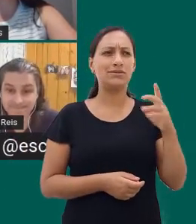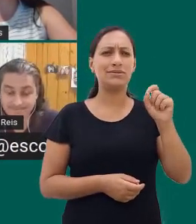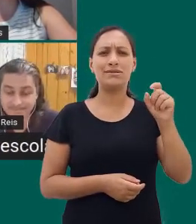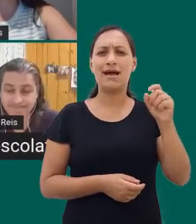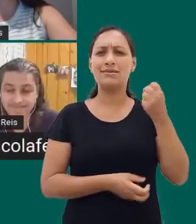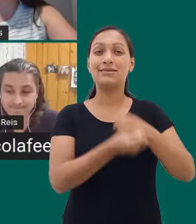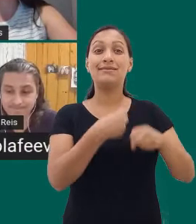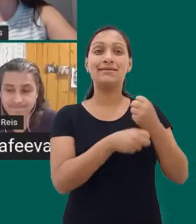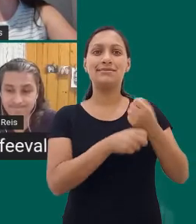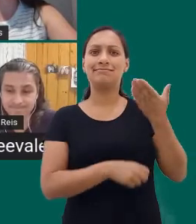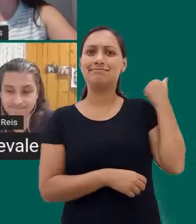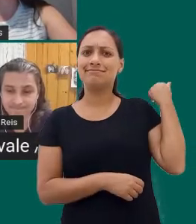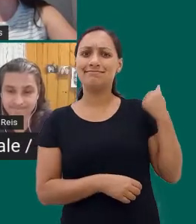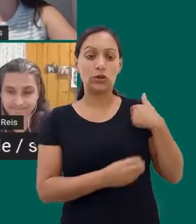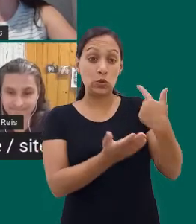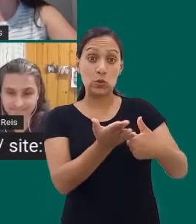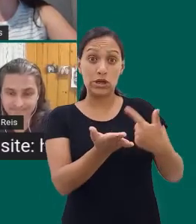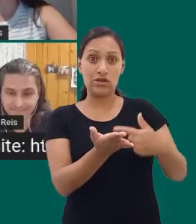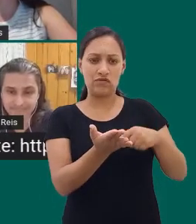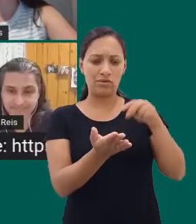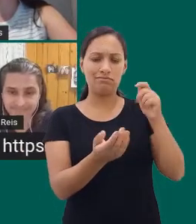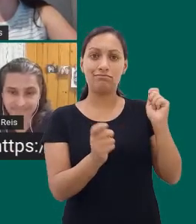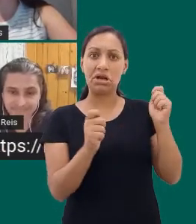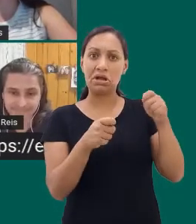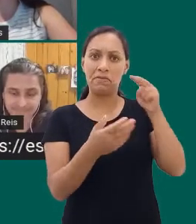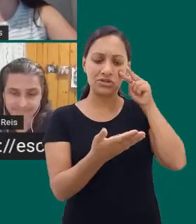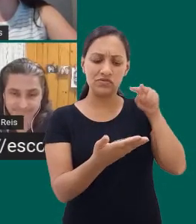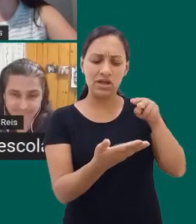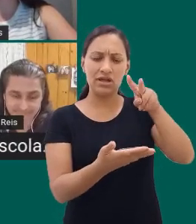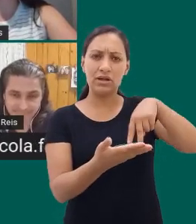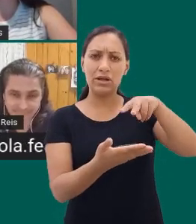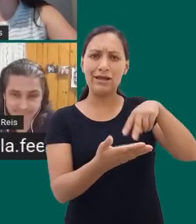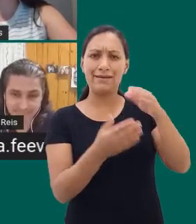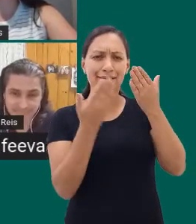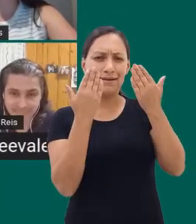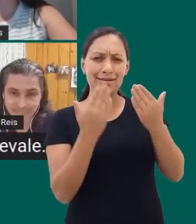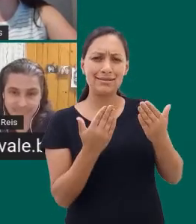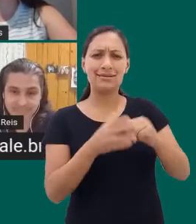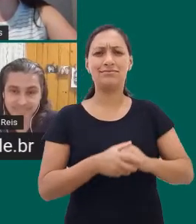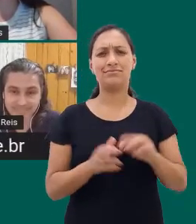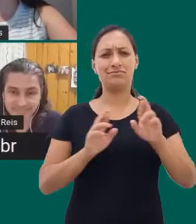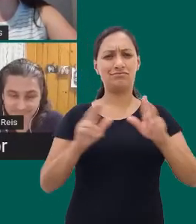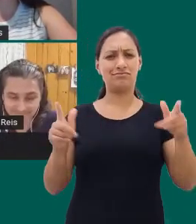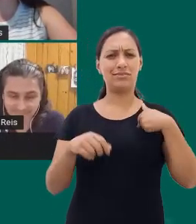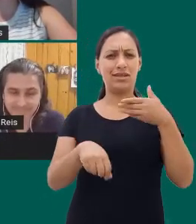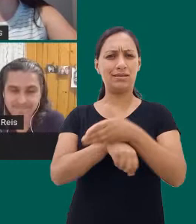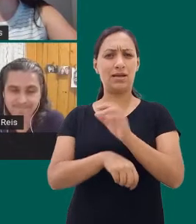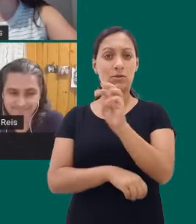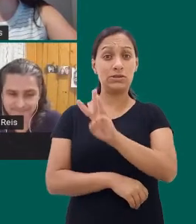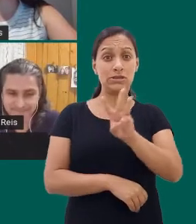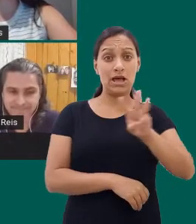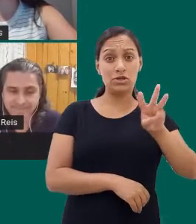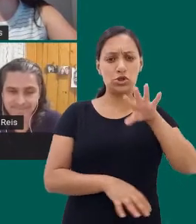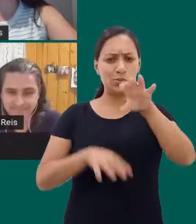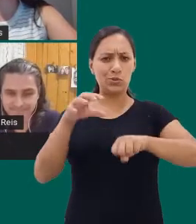estão colocados no livro para a gente poder analisar. É diferente de tu entrar num site, como diz o Samuel, e buscar dados e ver se esses dados